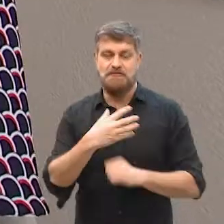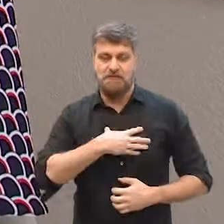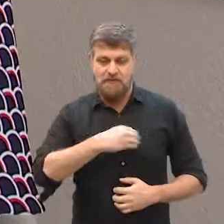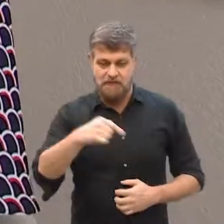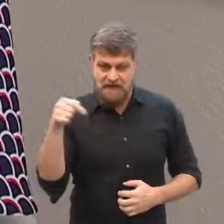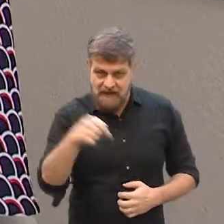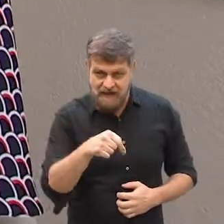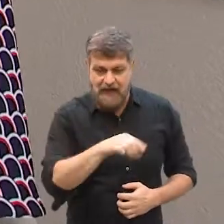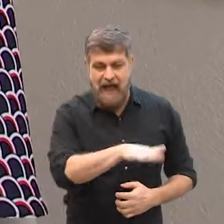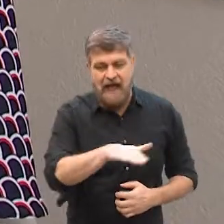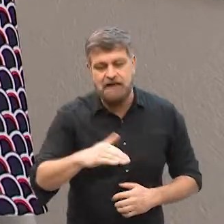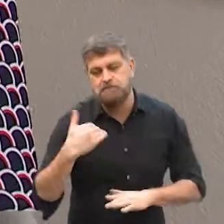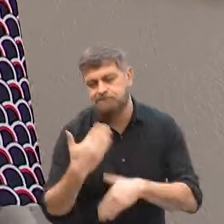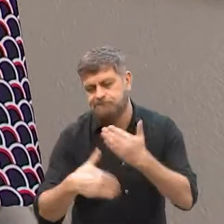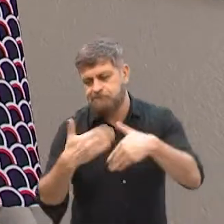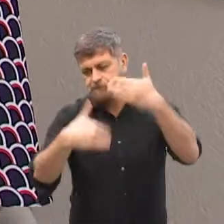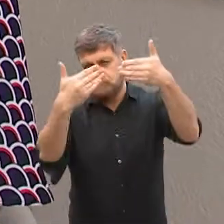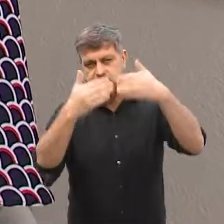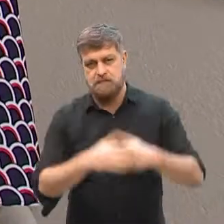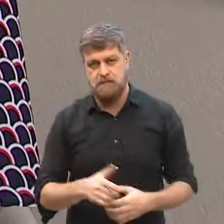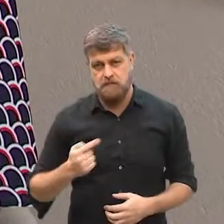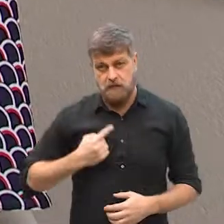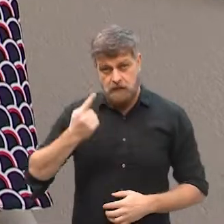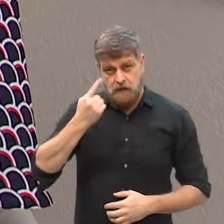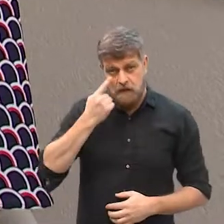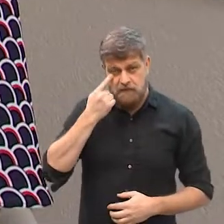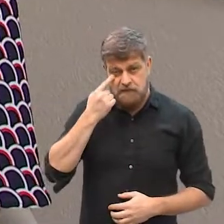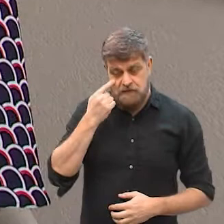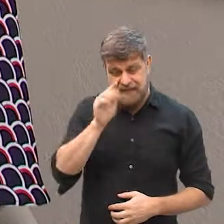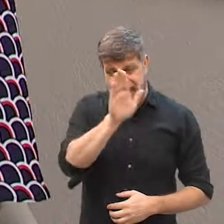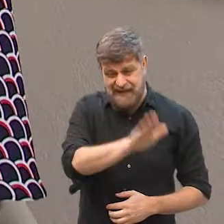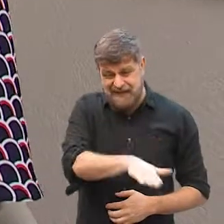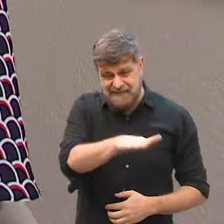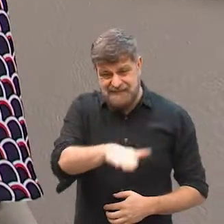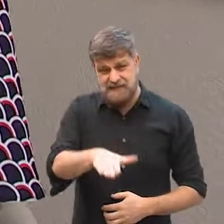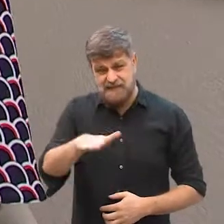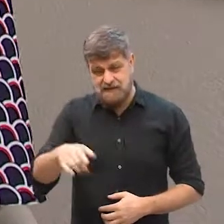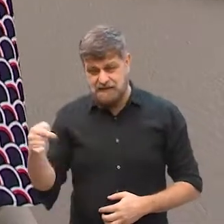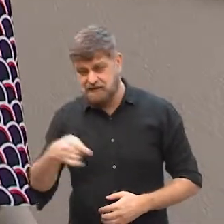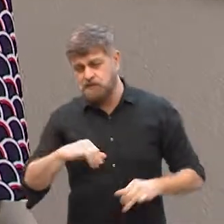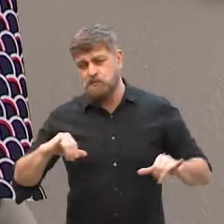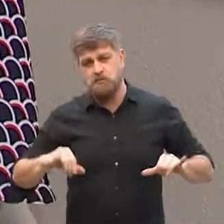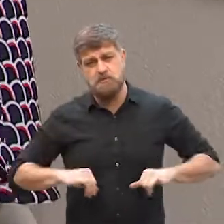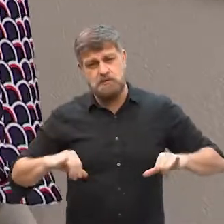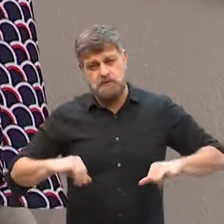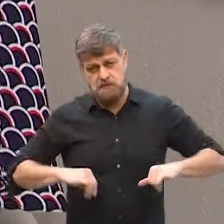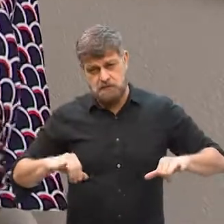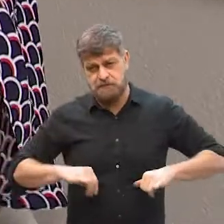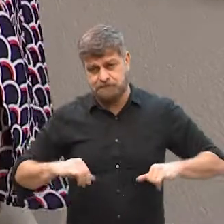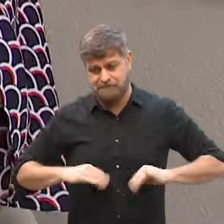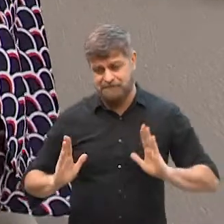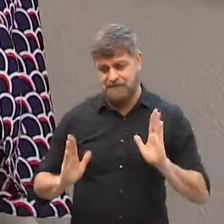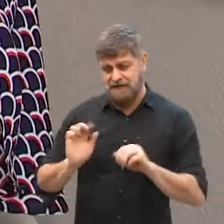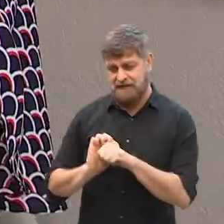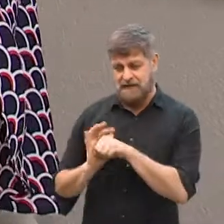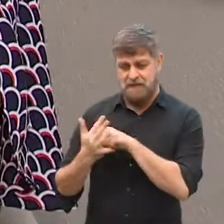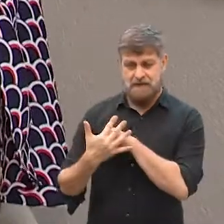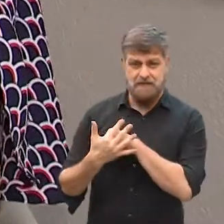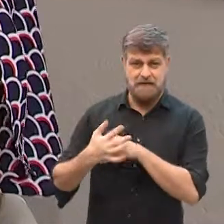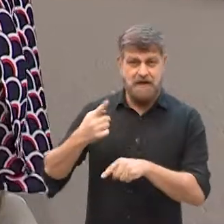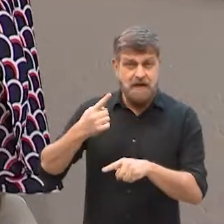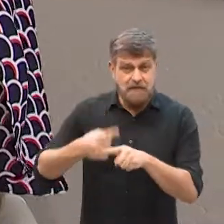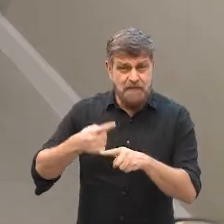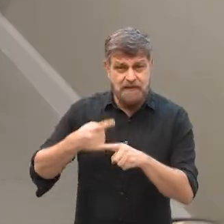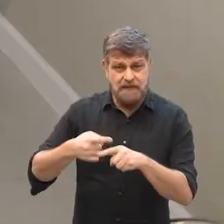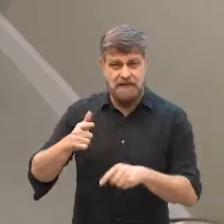criança possa se desenvolver. E tá muito, eu vejo que muitas crianças estão sofrendo um pouco nessa pandemia por conta